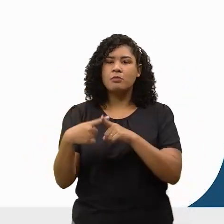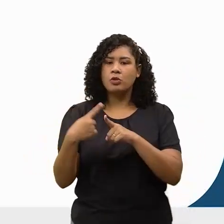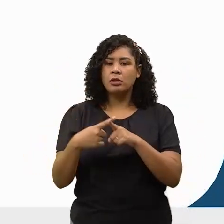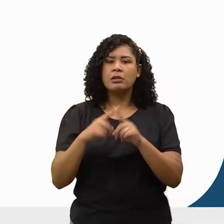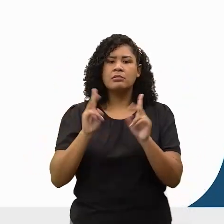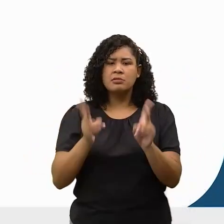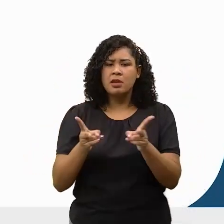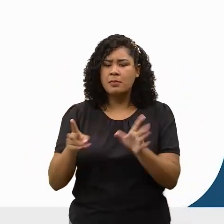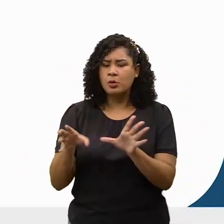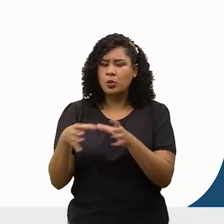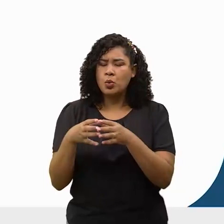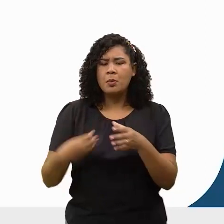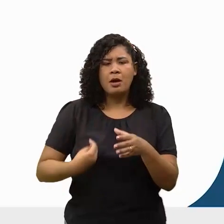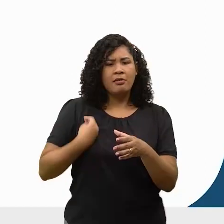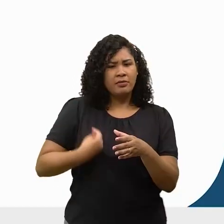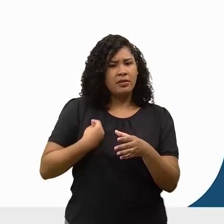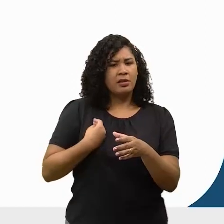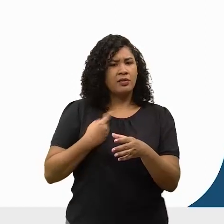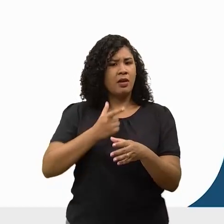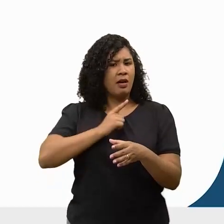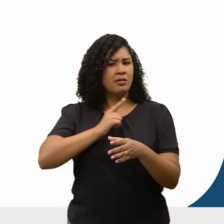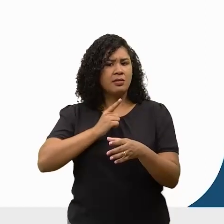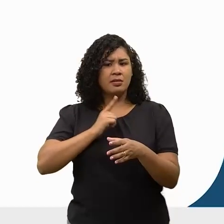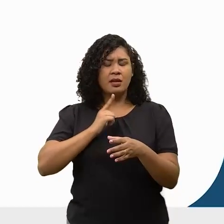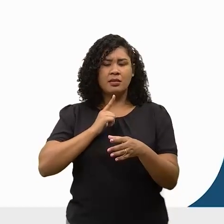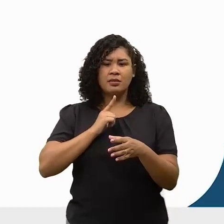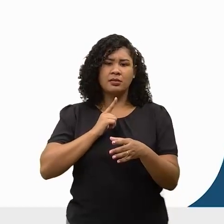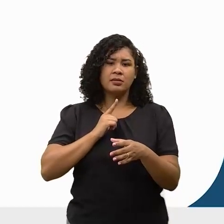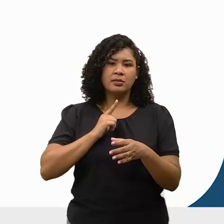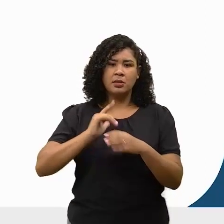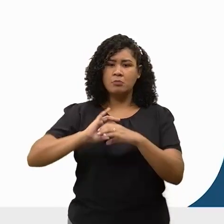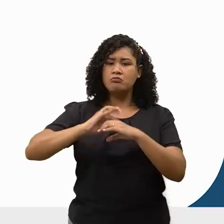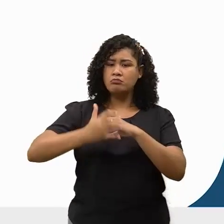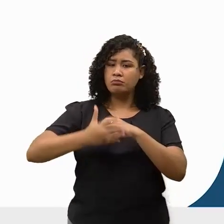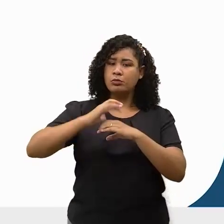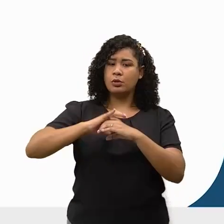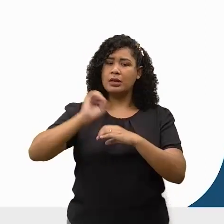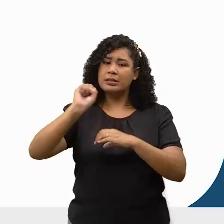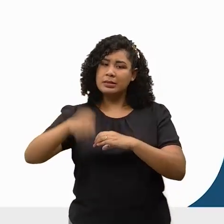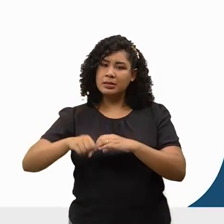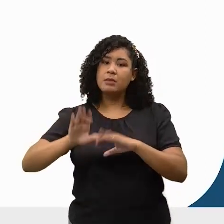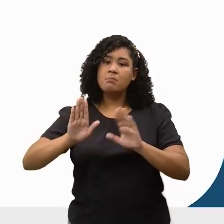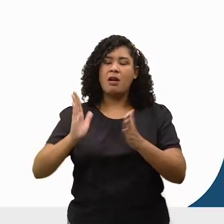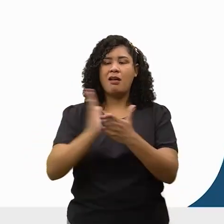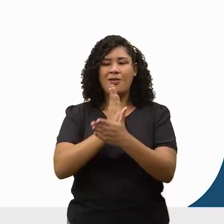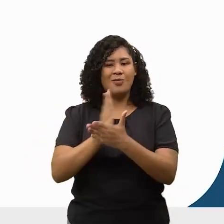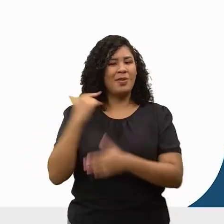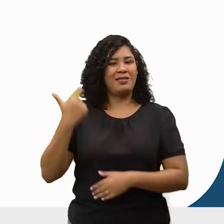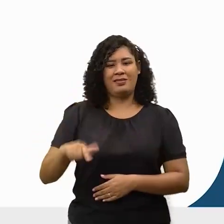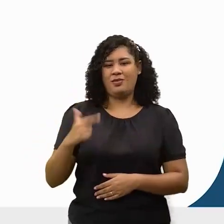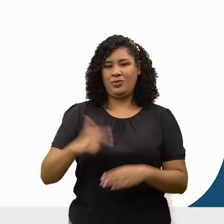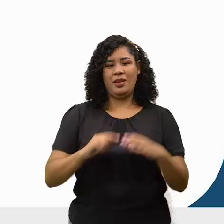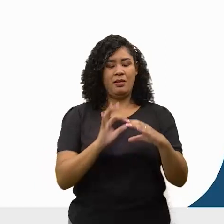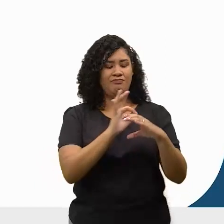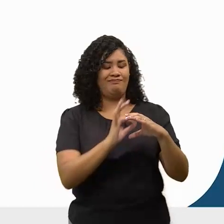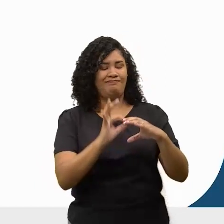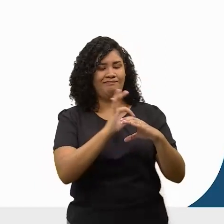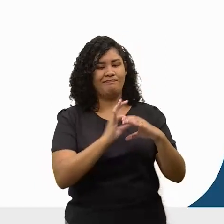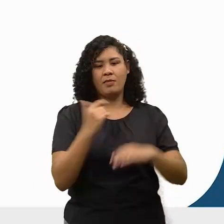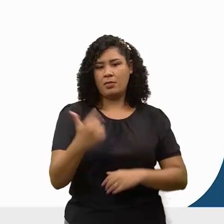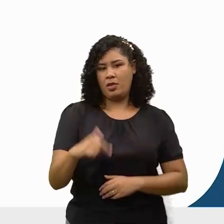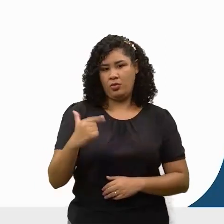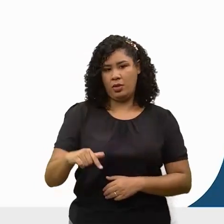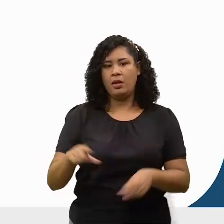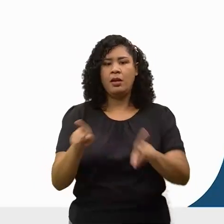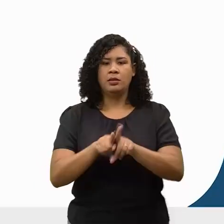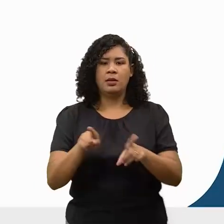membrana plasmática, mas nem sempre vai possuir núcleo, que é o caso das procarióticas, e nem sempre